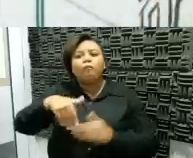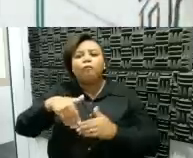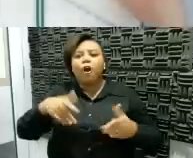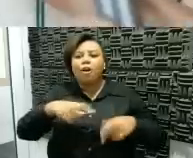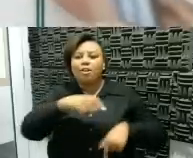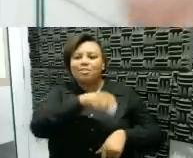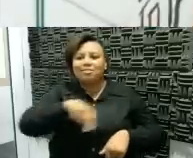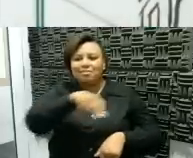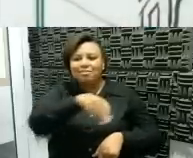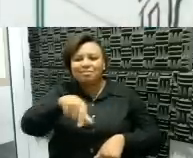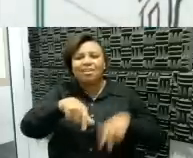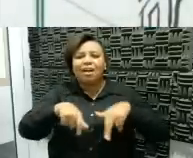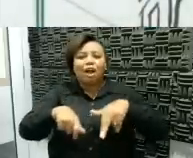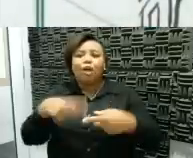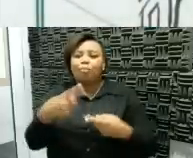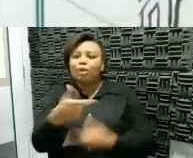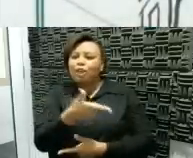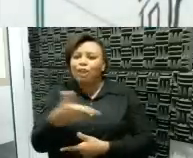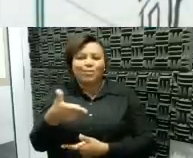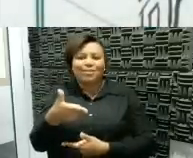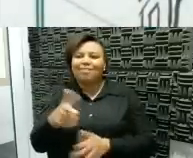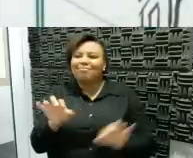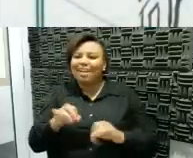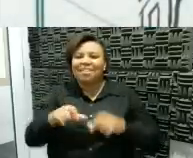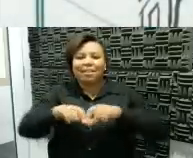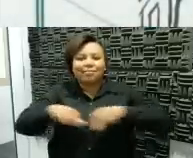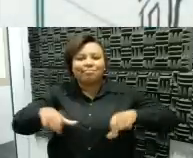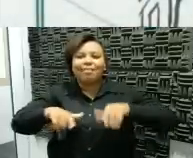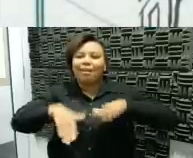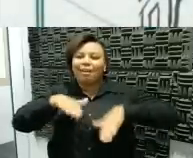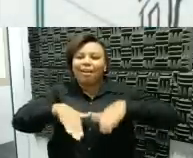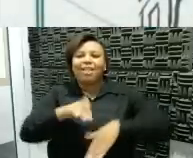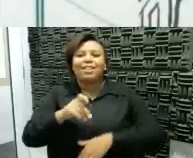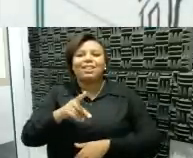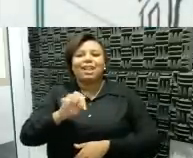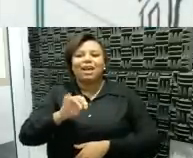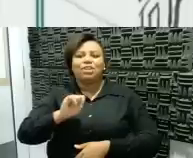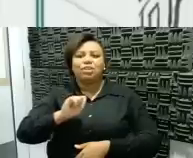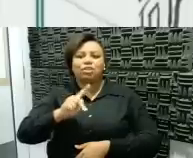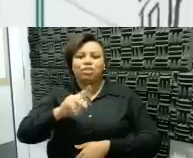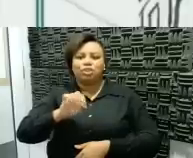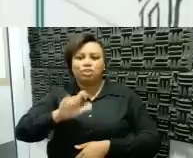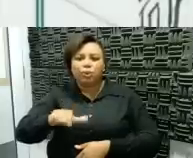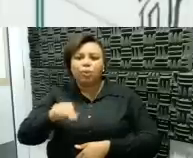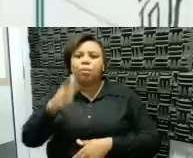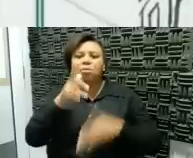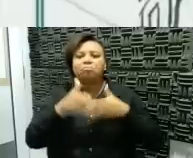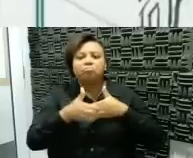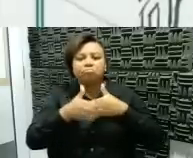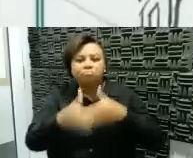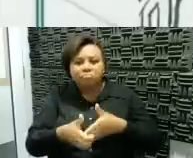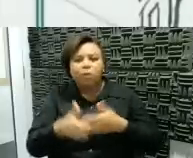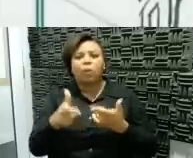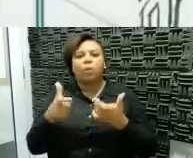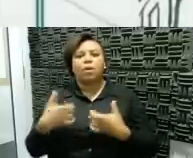porque não tem aqui nenhum piso tátil eh eh para que ela pudesse ser guiada até o lugar adequado para para